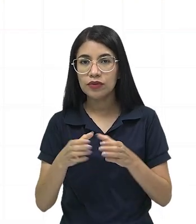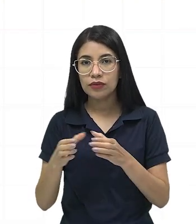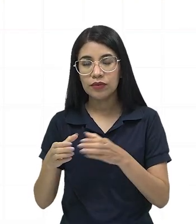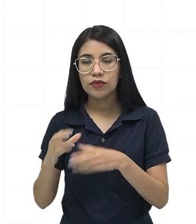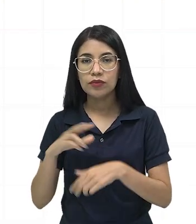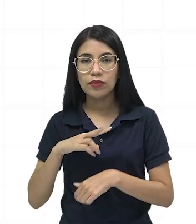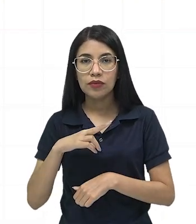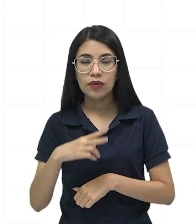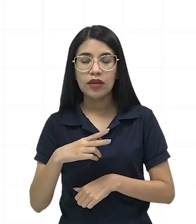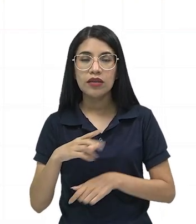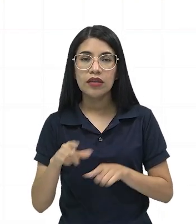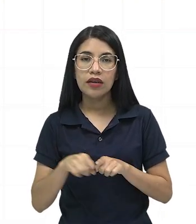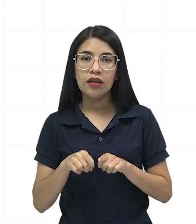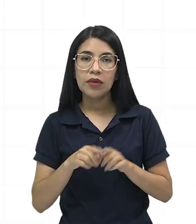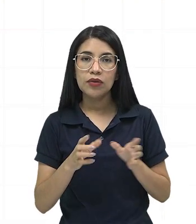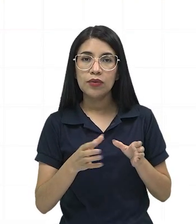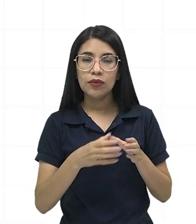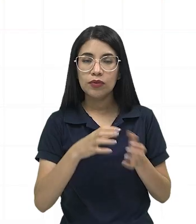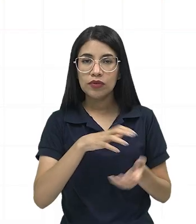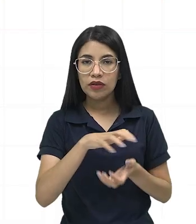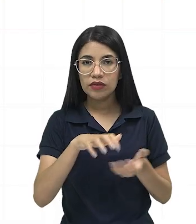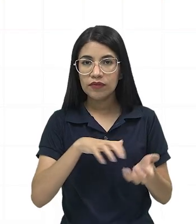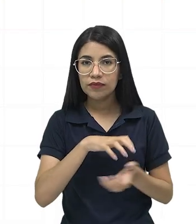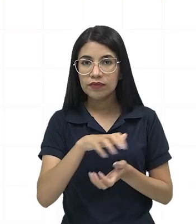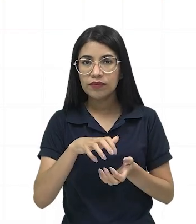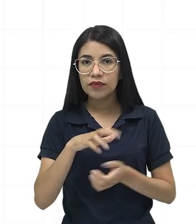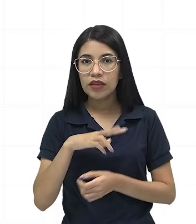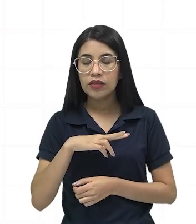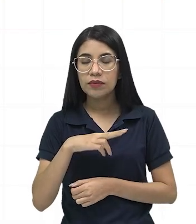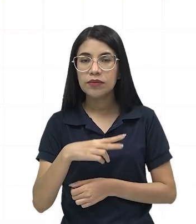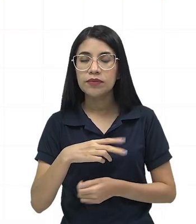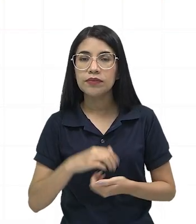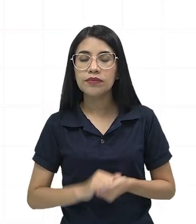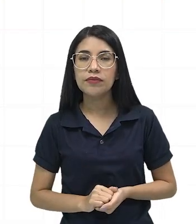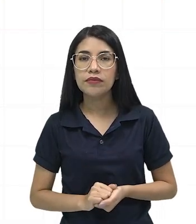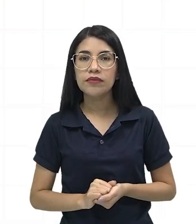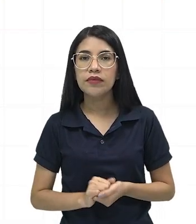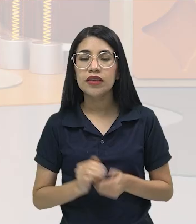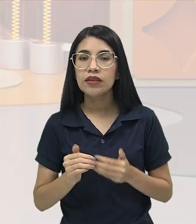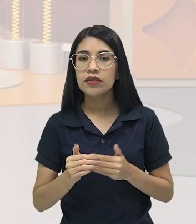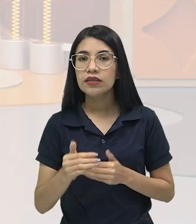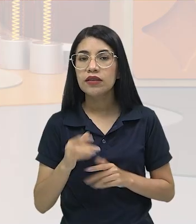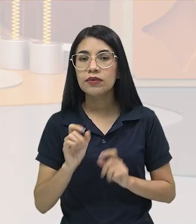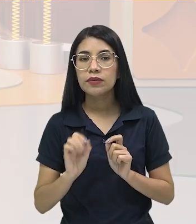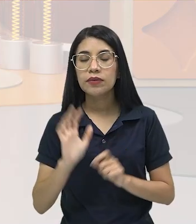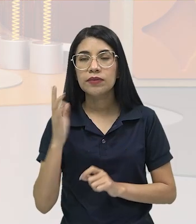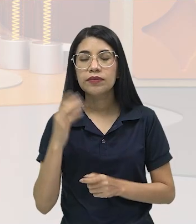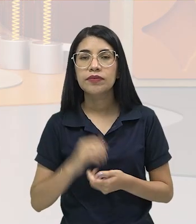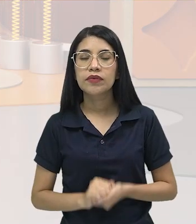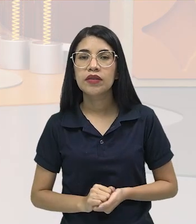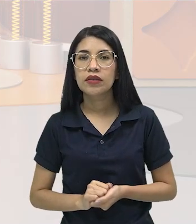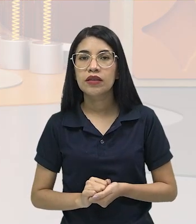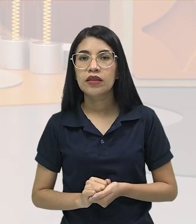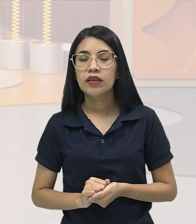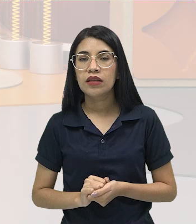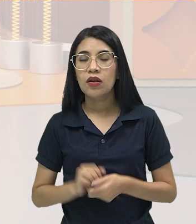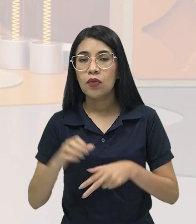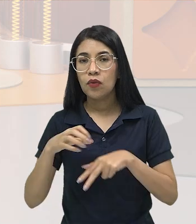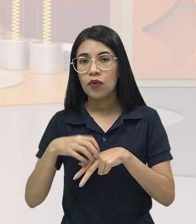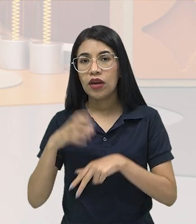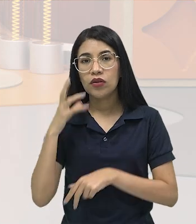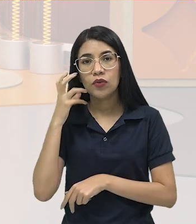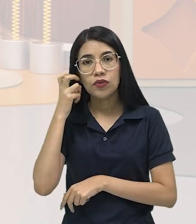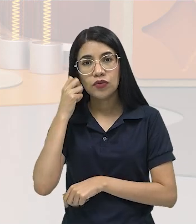portuguesas ali, dos revoltosos da Revolução do Porto. Né? E o que nós vamos ver na sequência, então? Que o Dom João VI, como cedeu,